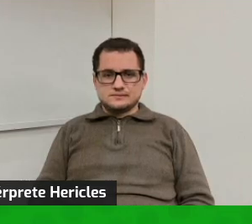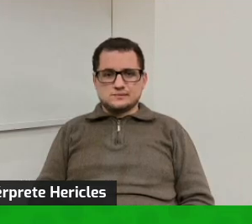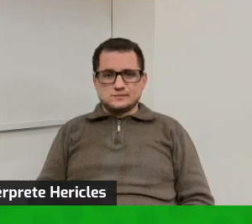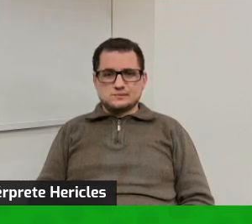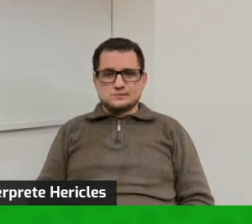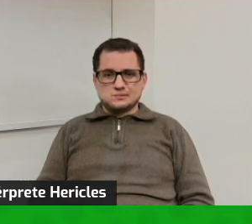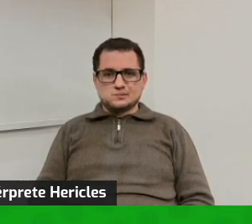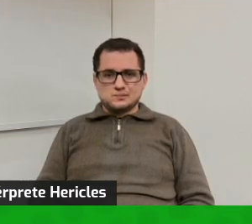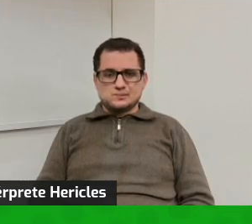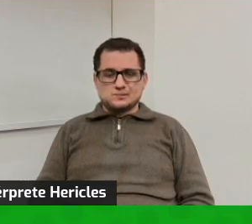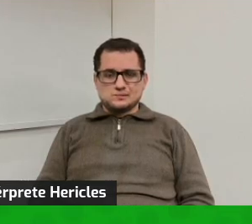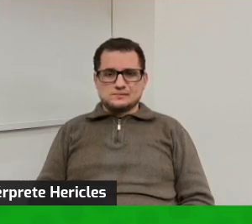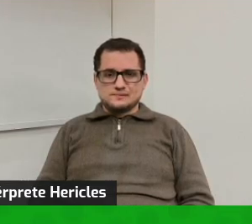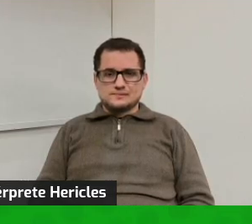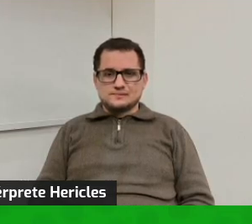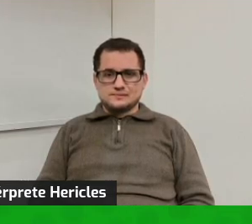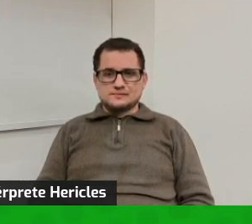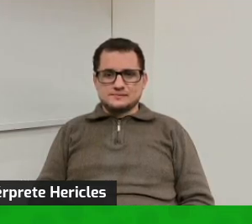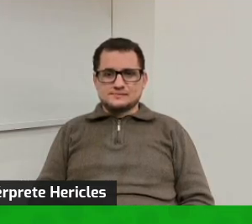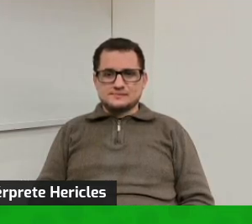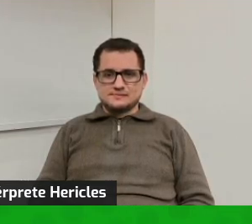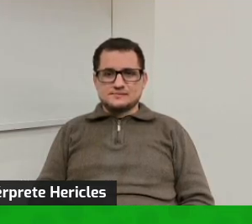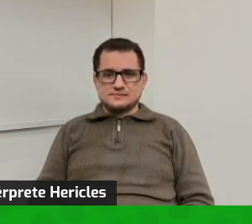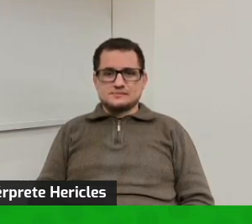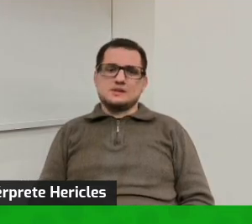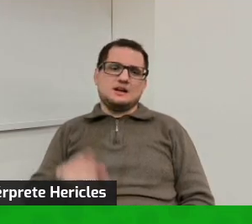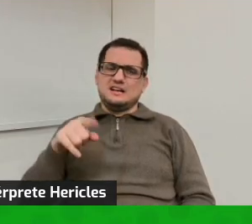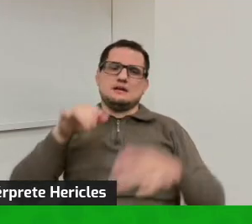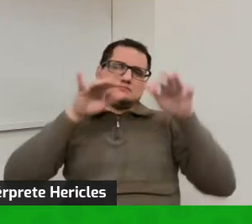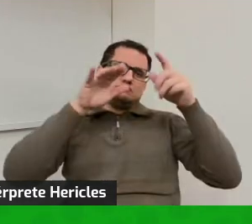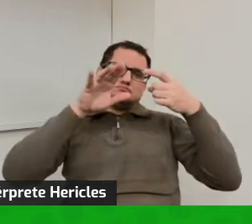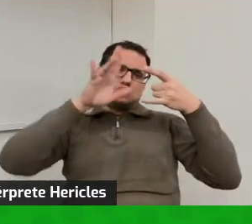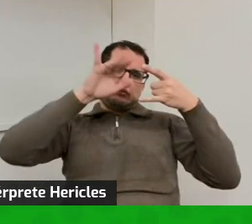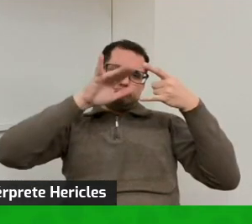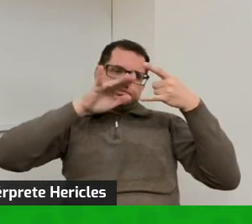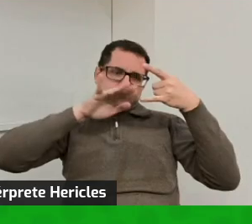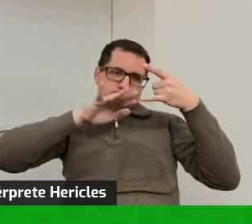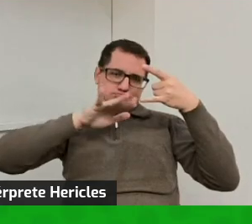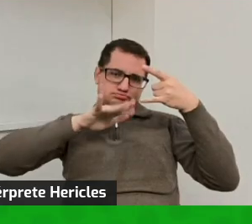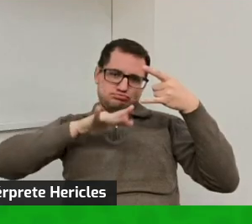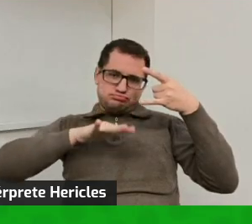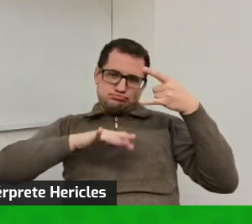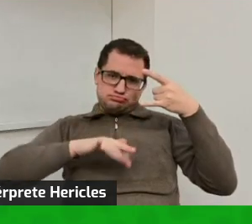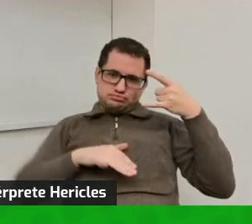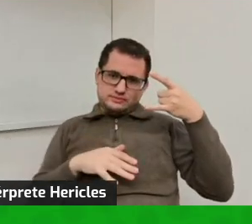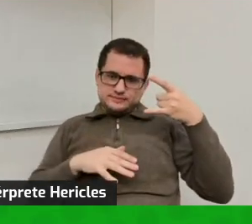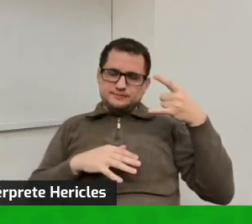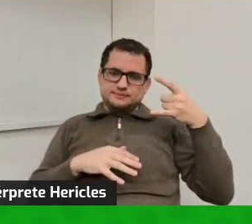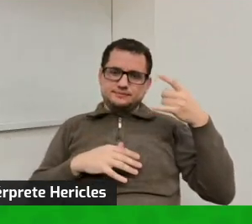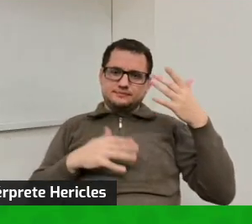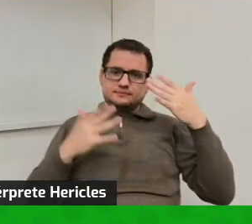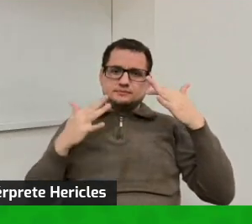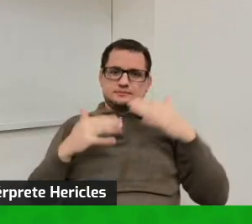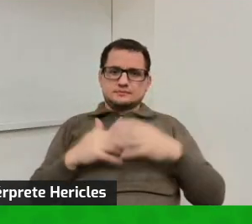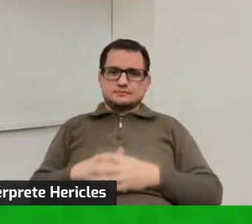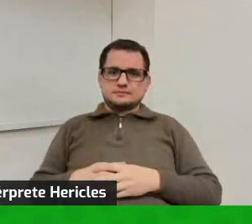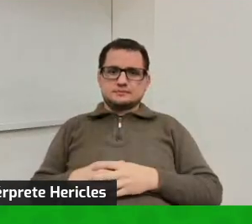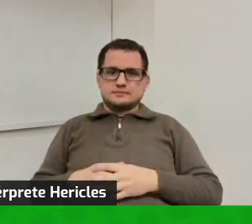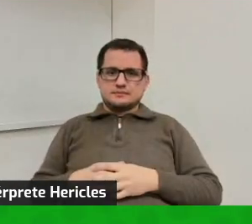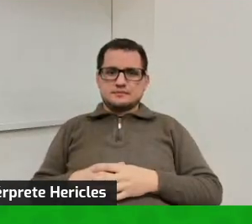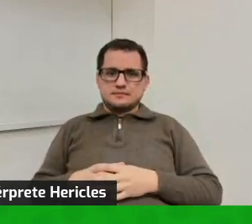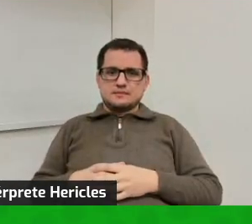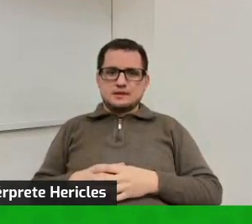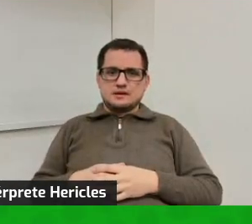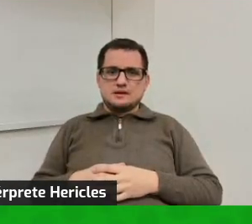Sabemos que cada cliente é único, por isso queremos oferecer um atendimento personalizado. Estamos à sua disposição, necessidades da sua empresa, seja